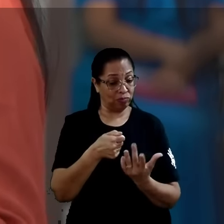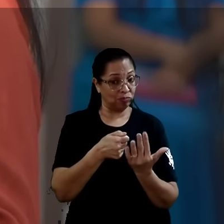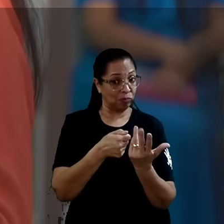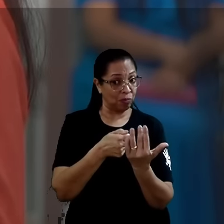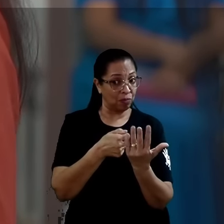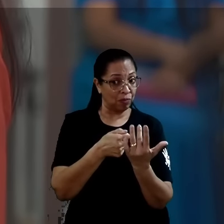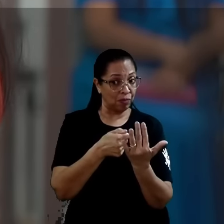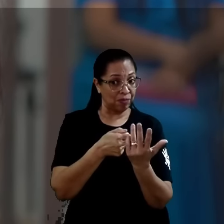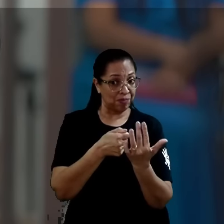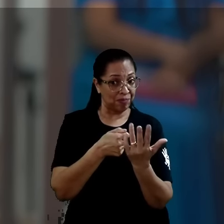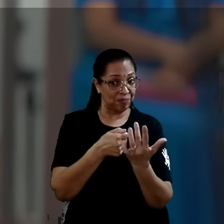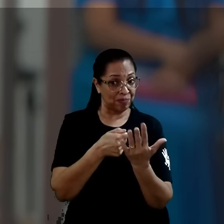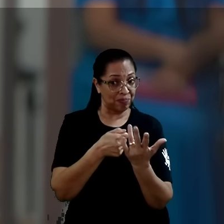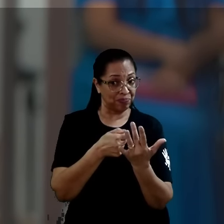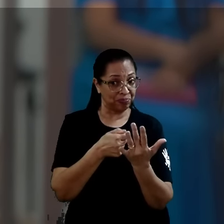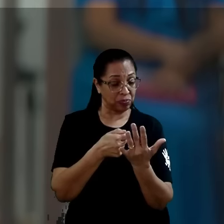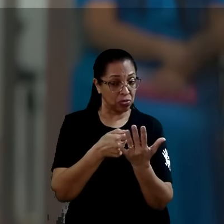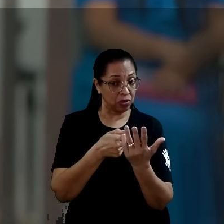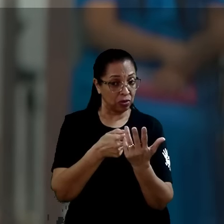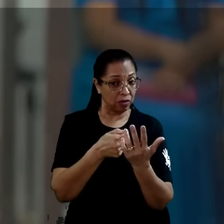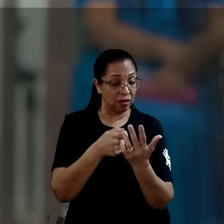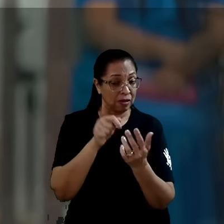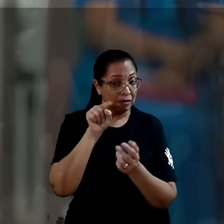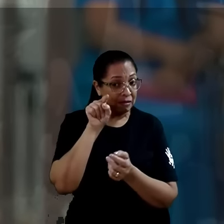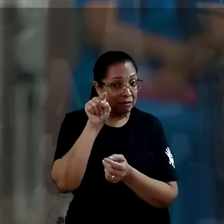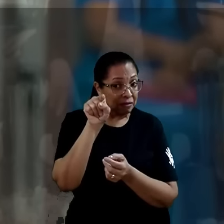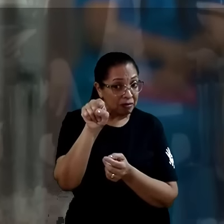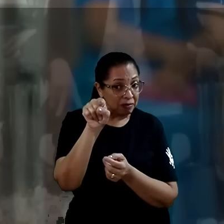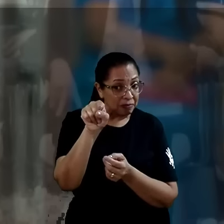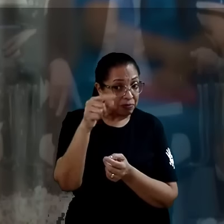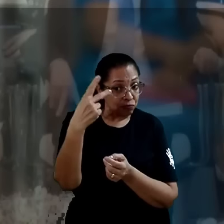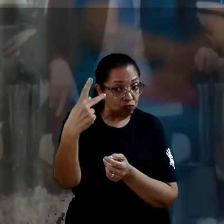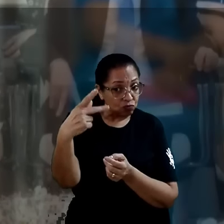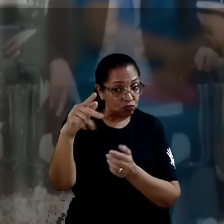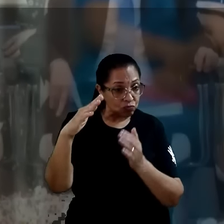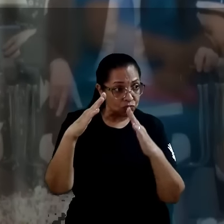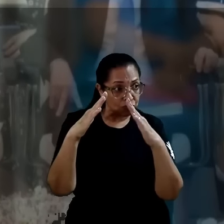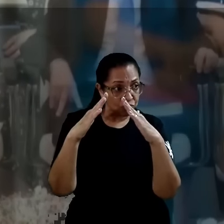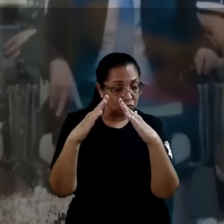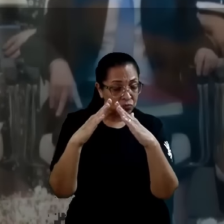uma descendência que possua os dons